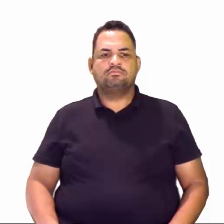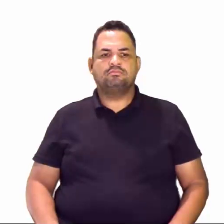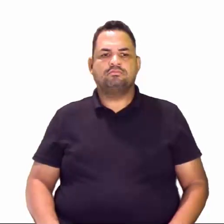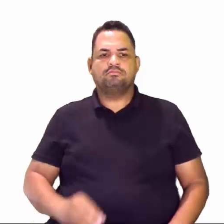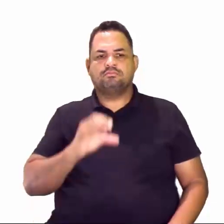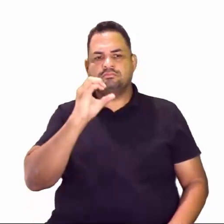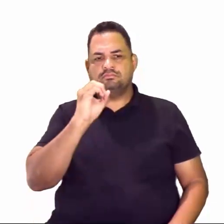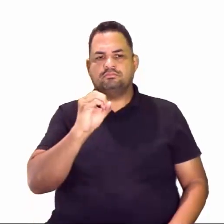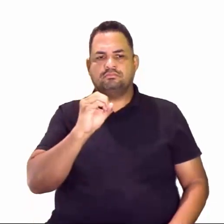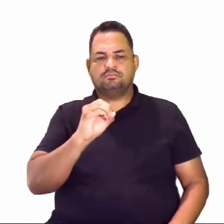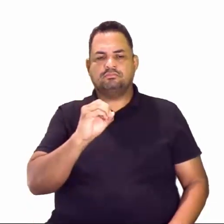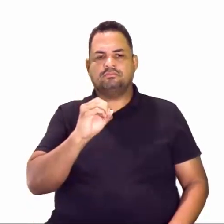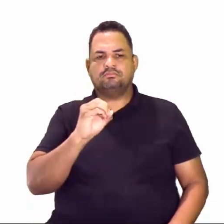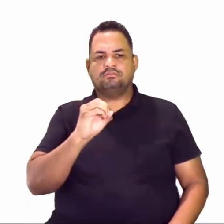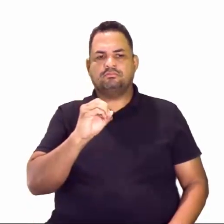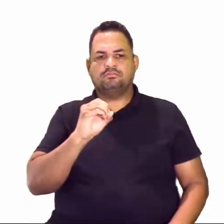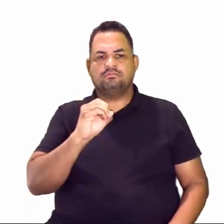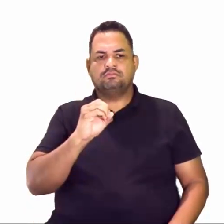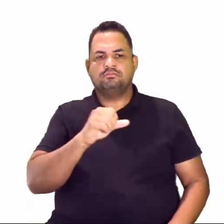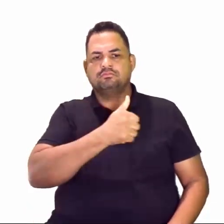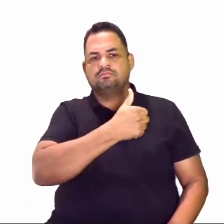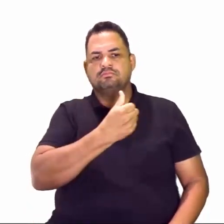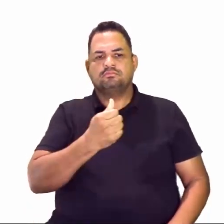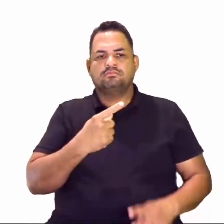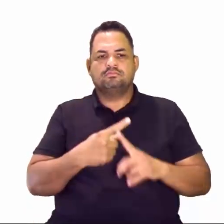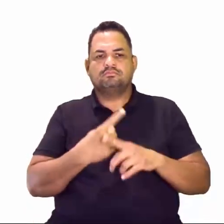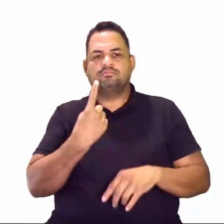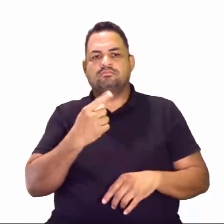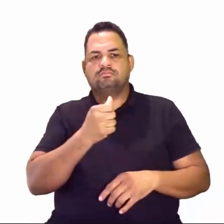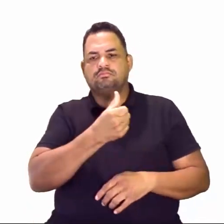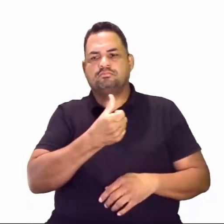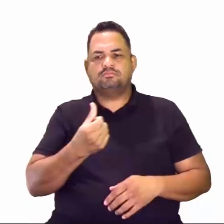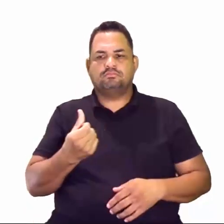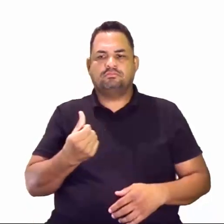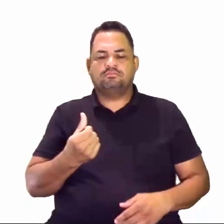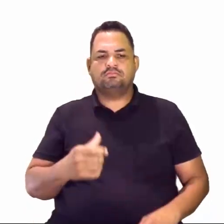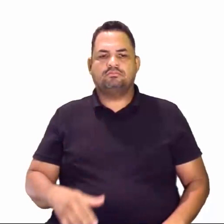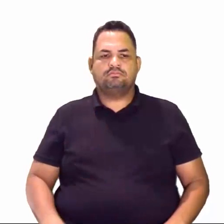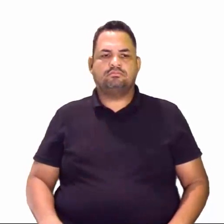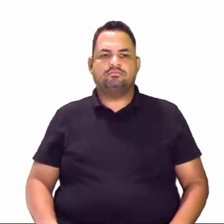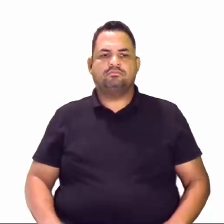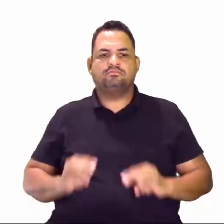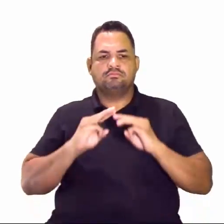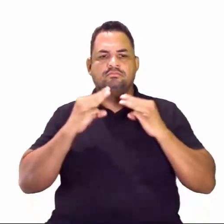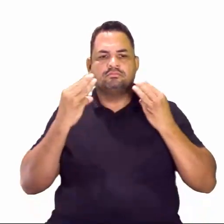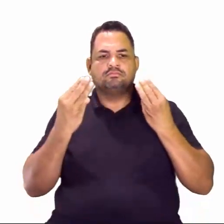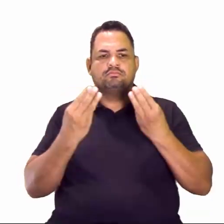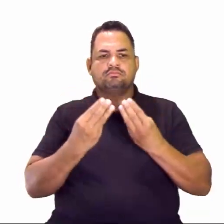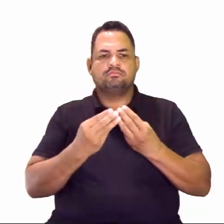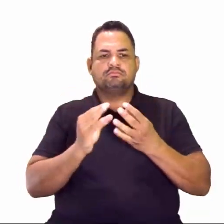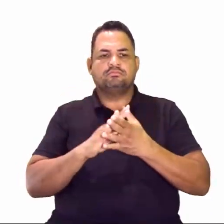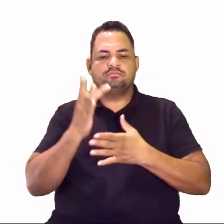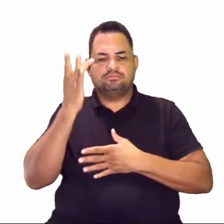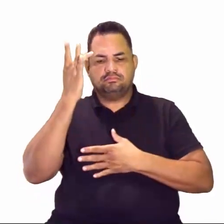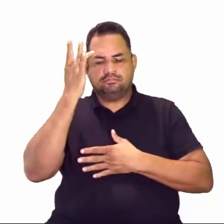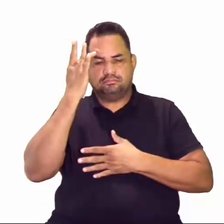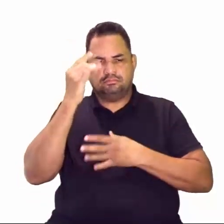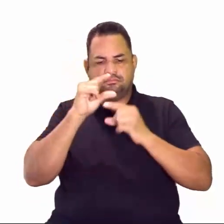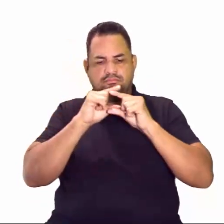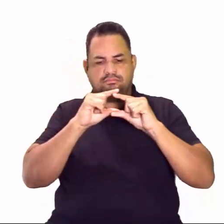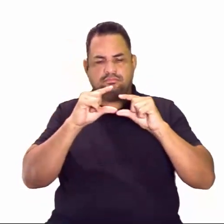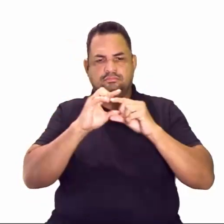e oxigênio, 16 vezes 1, 16. Então, a massa da fórmula